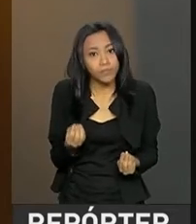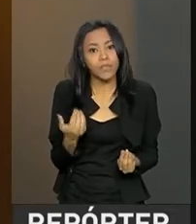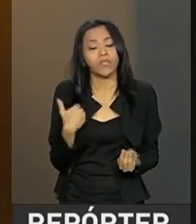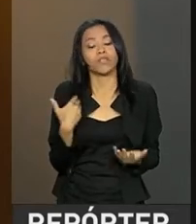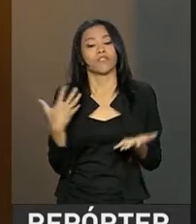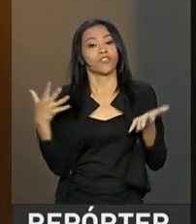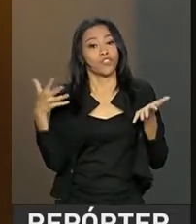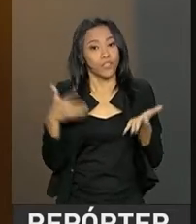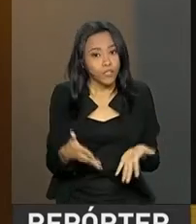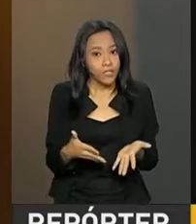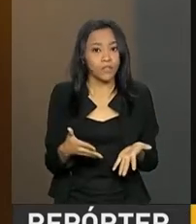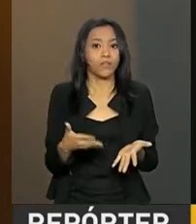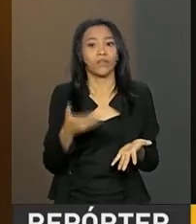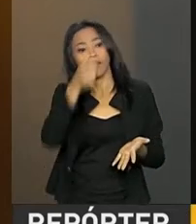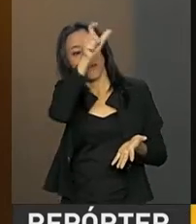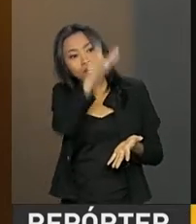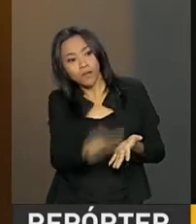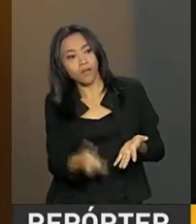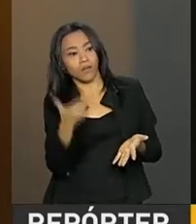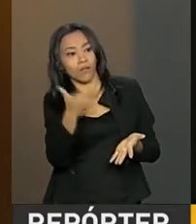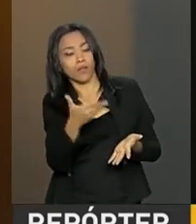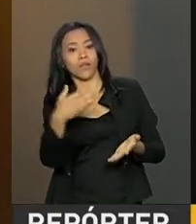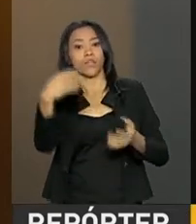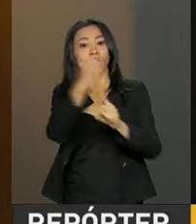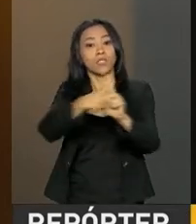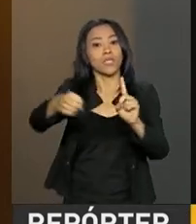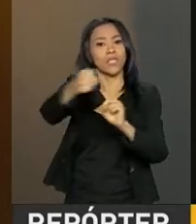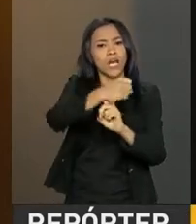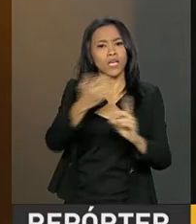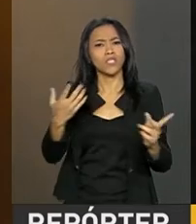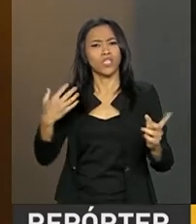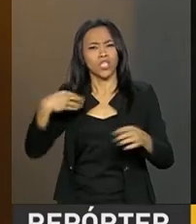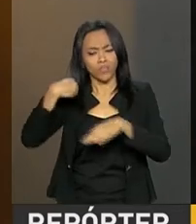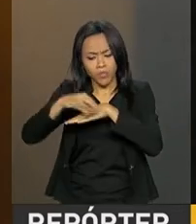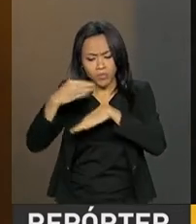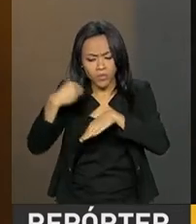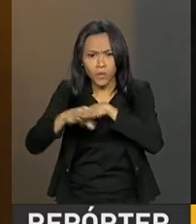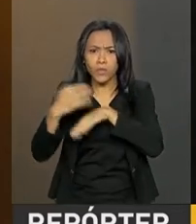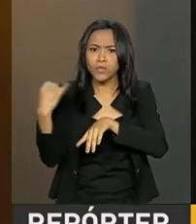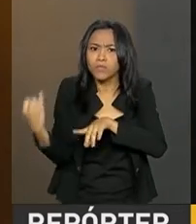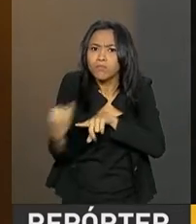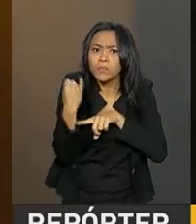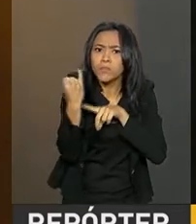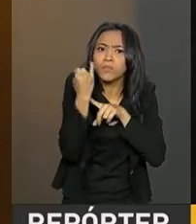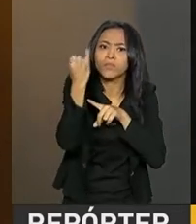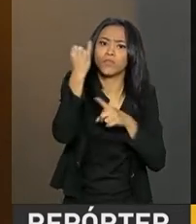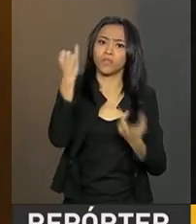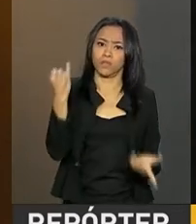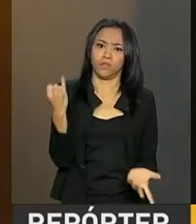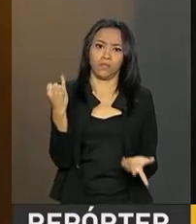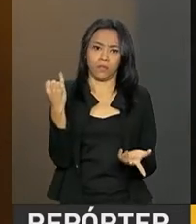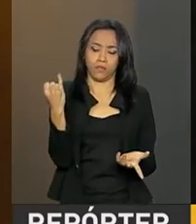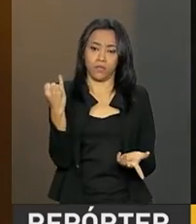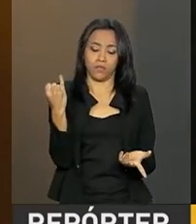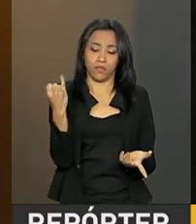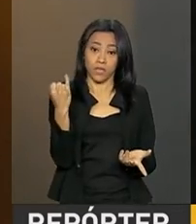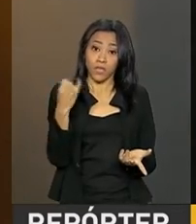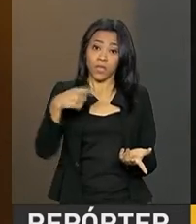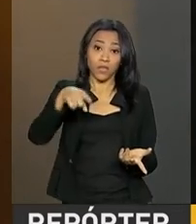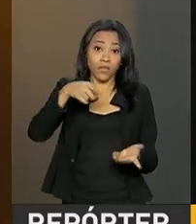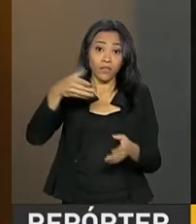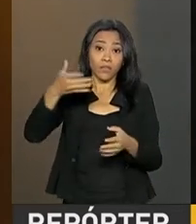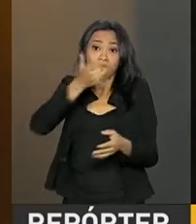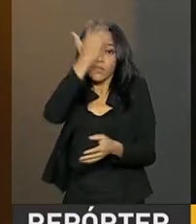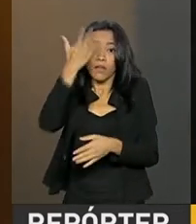cidadão, chegar na sociedade com informações absolutamente relevantes como essa que eu acabei de mencionar, sem que a gente permita que esse acesso